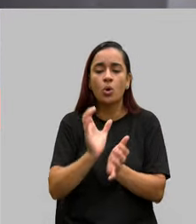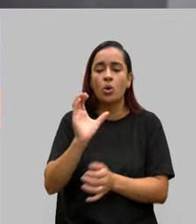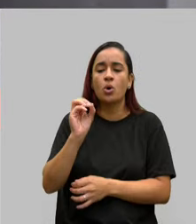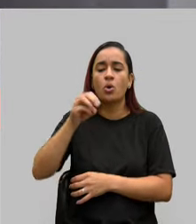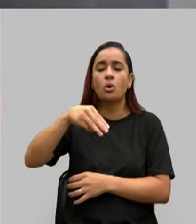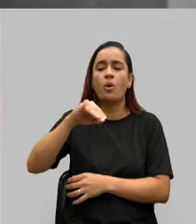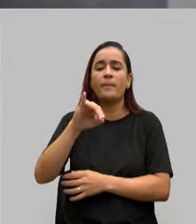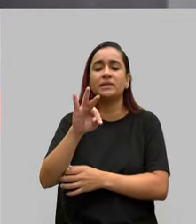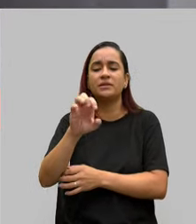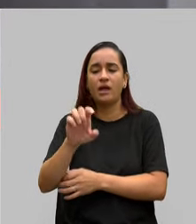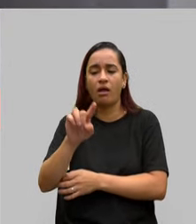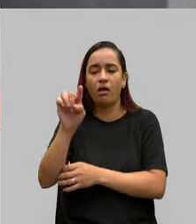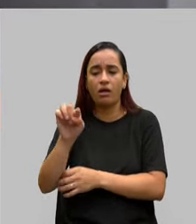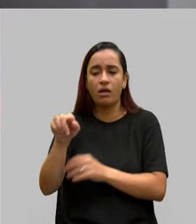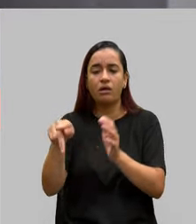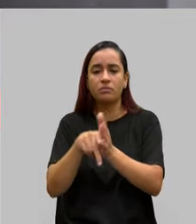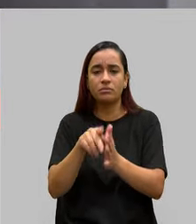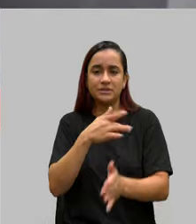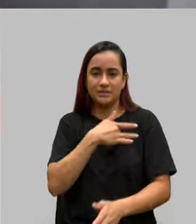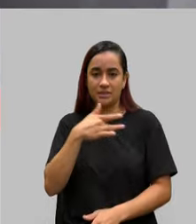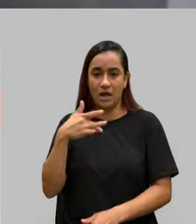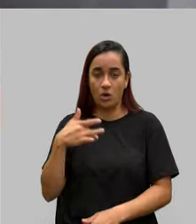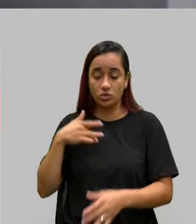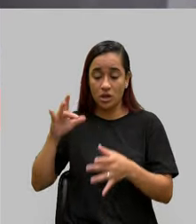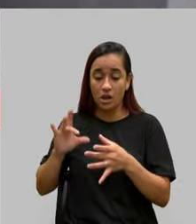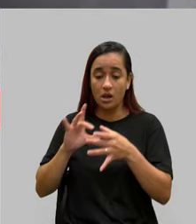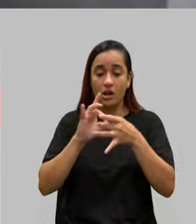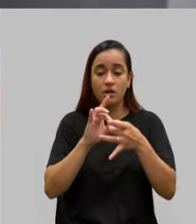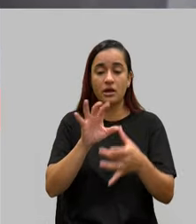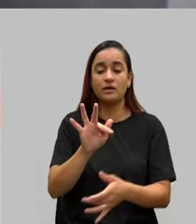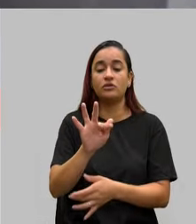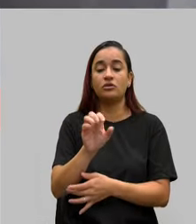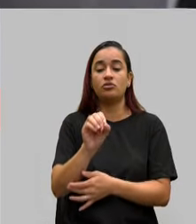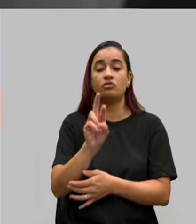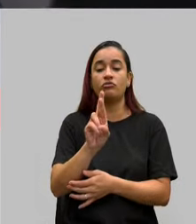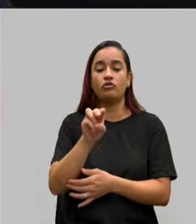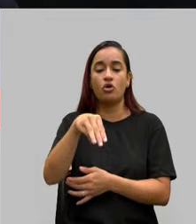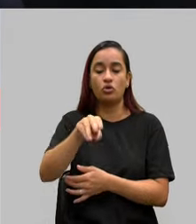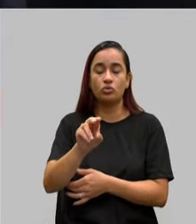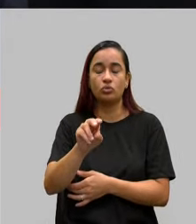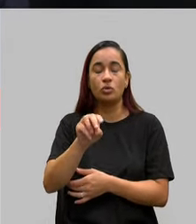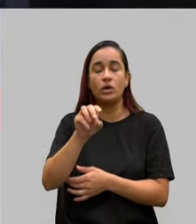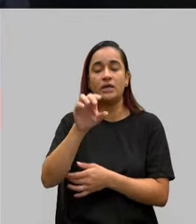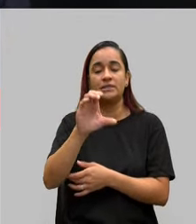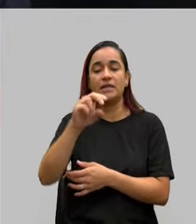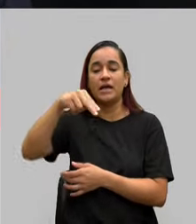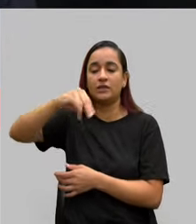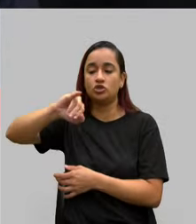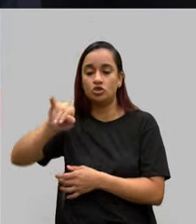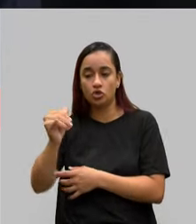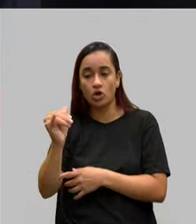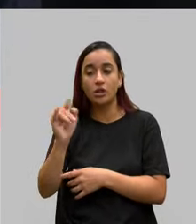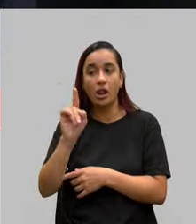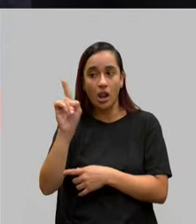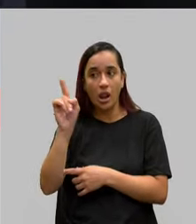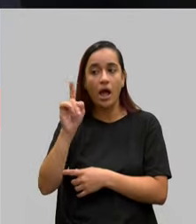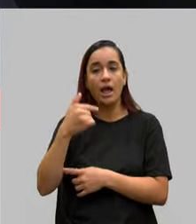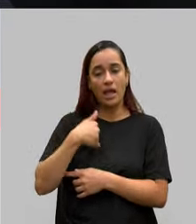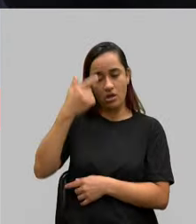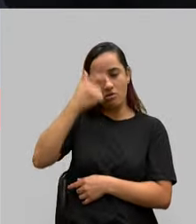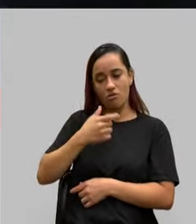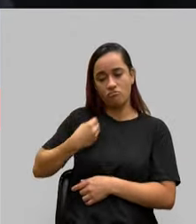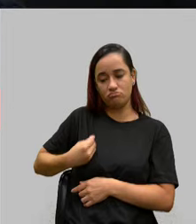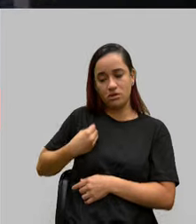ao fórum Nacional de judicialização da saúde do CNJ né E lá estávamos presentes eu o Dr